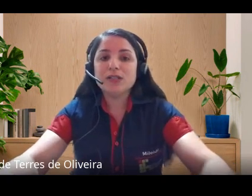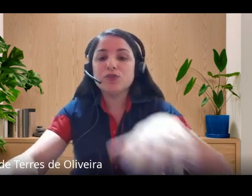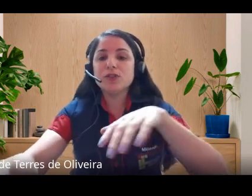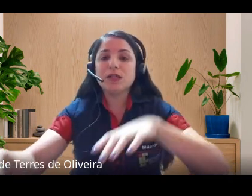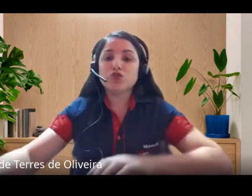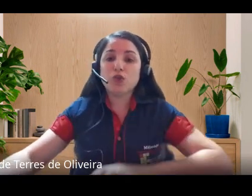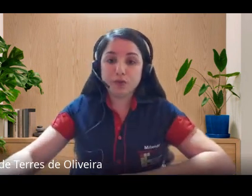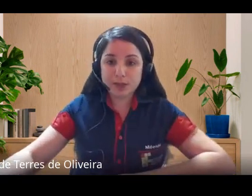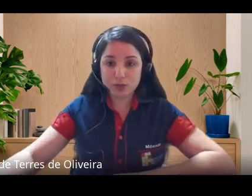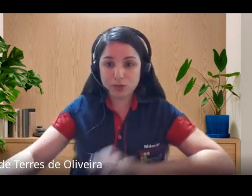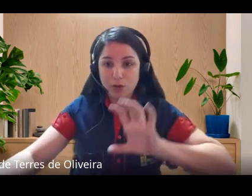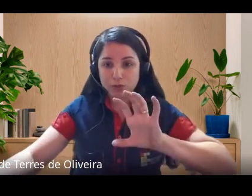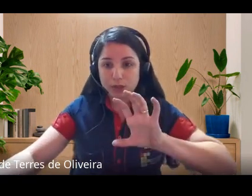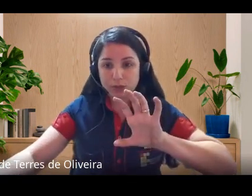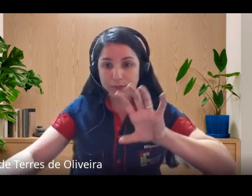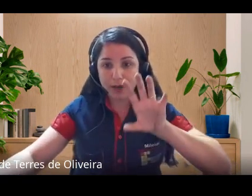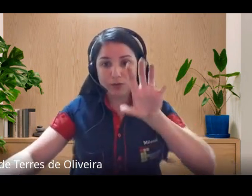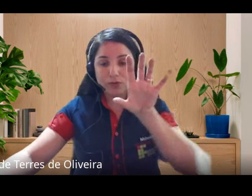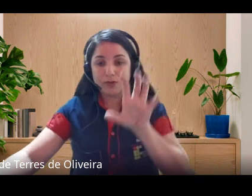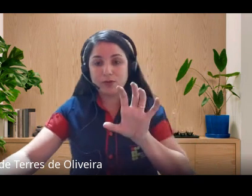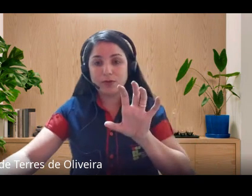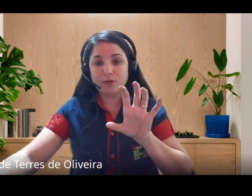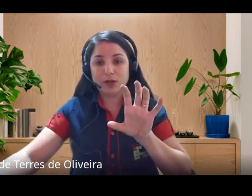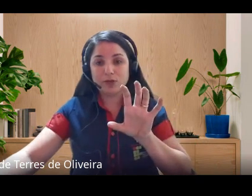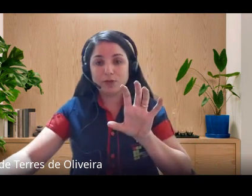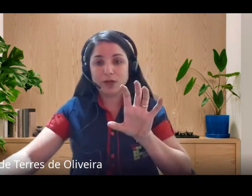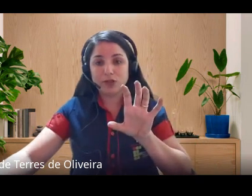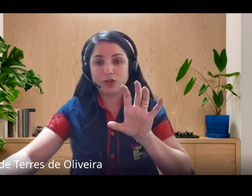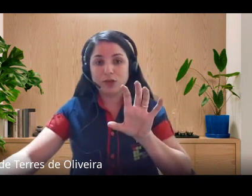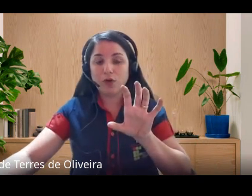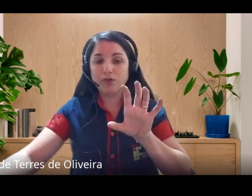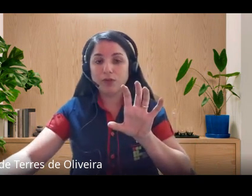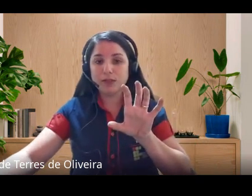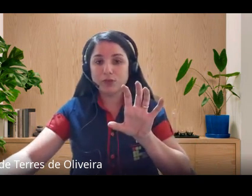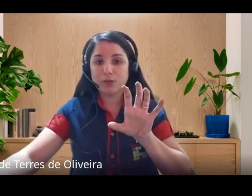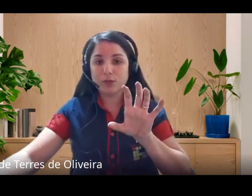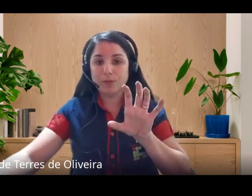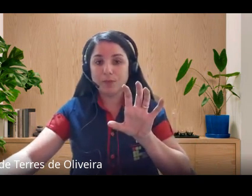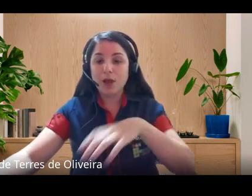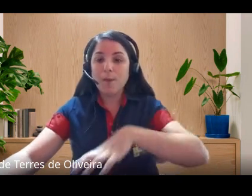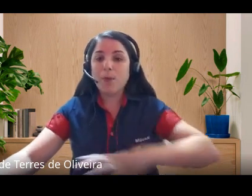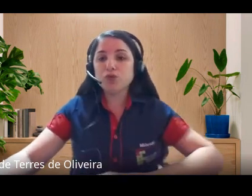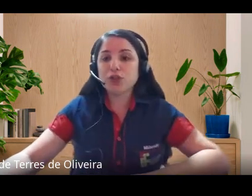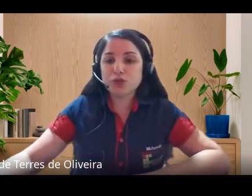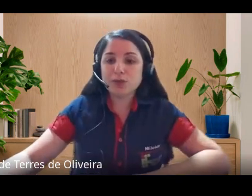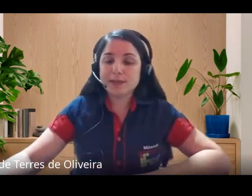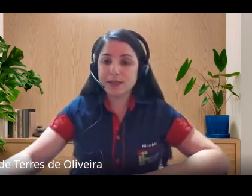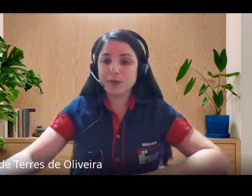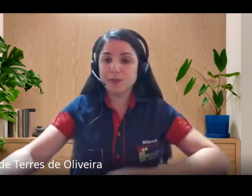Aí nós temos o sinal de configuração de mão, os dedos abertos, voltados para frente. Configuração de mão. Ponto